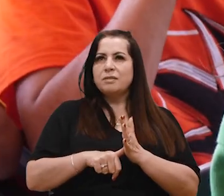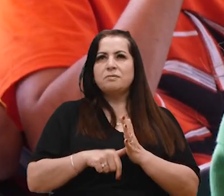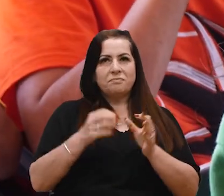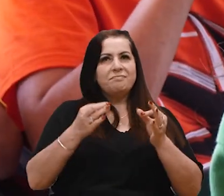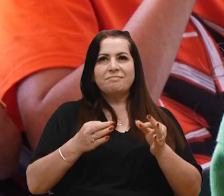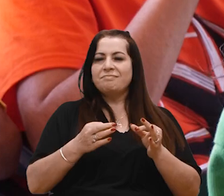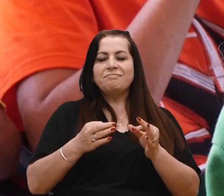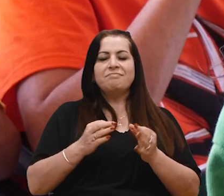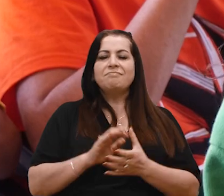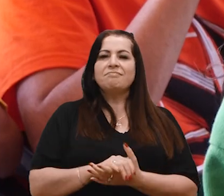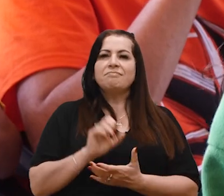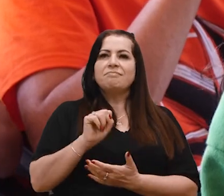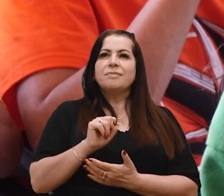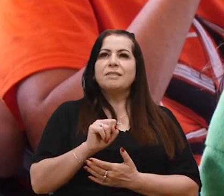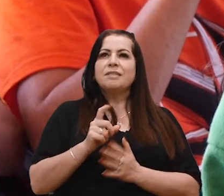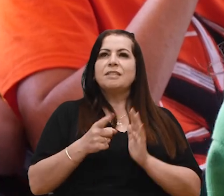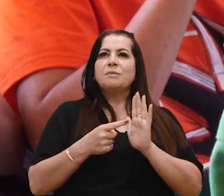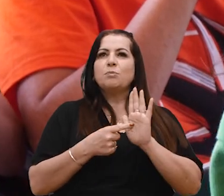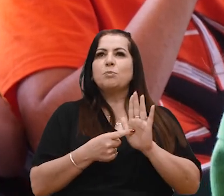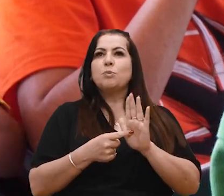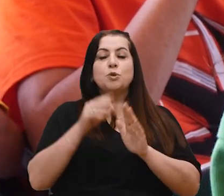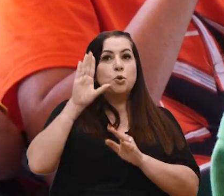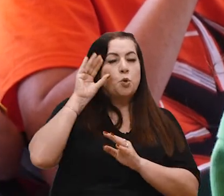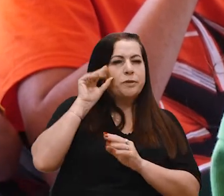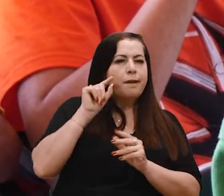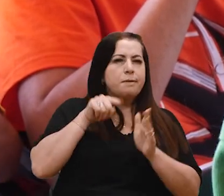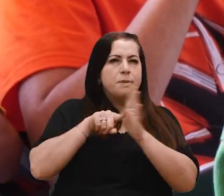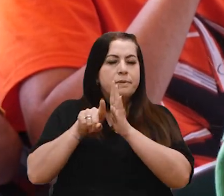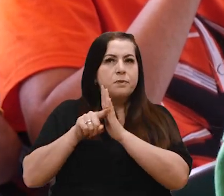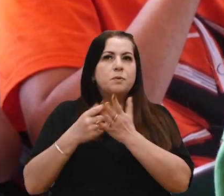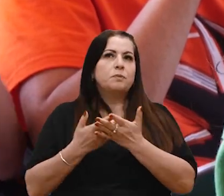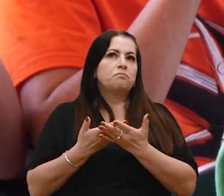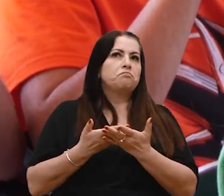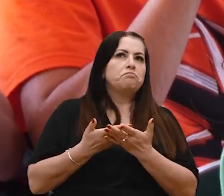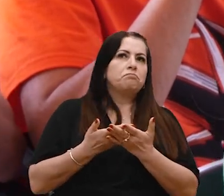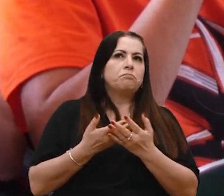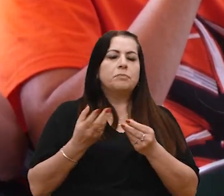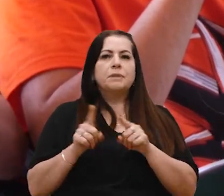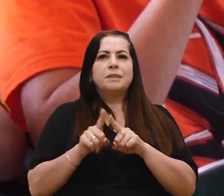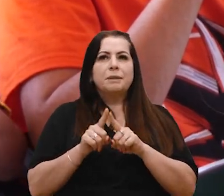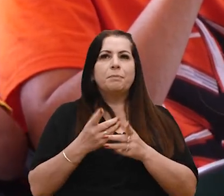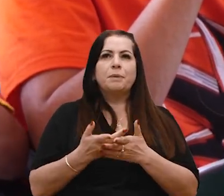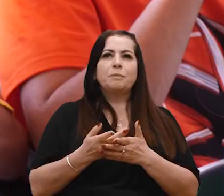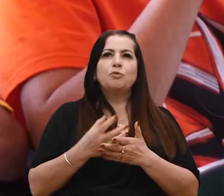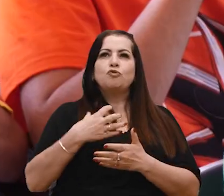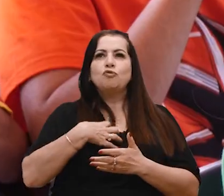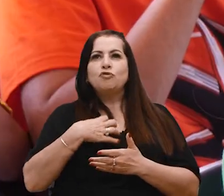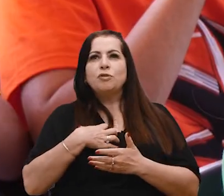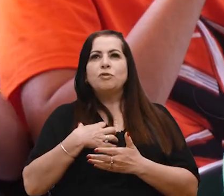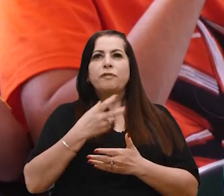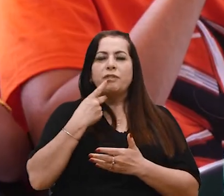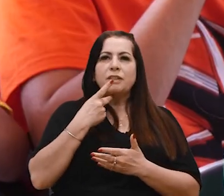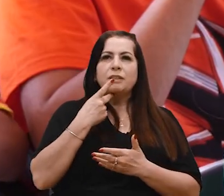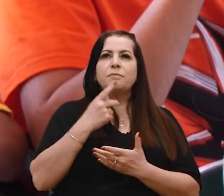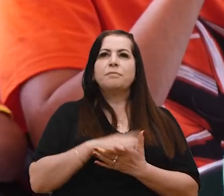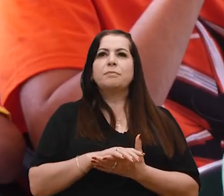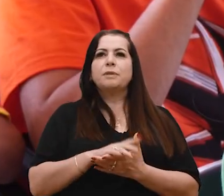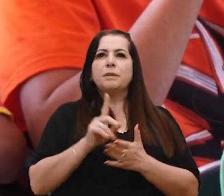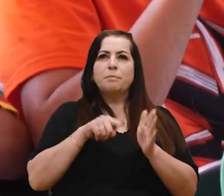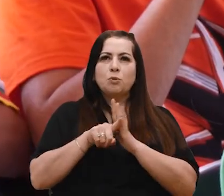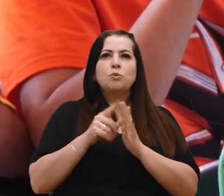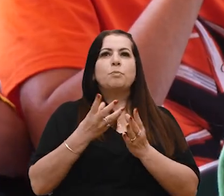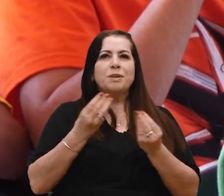Mas depois tudo certo. Eles mostram muita curiosidade da maneira que nós falamos,